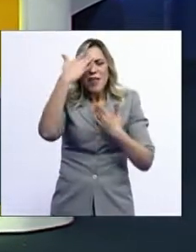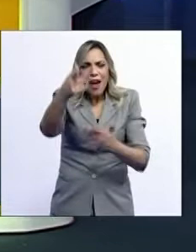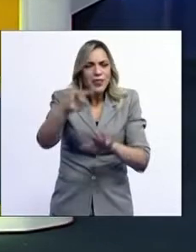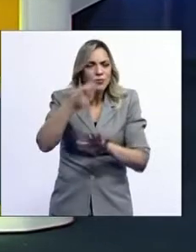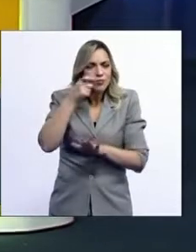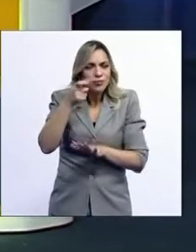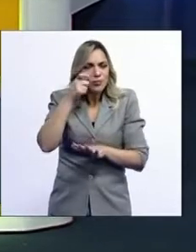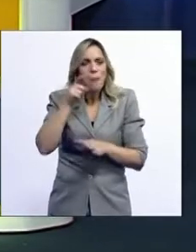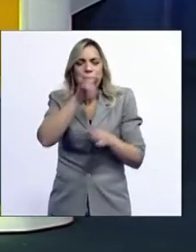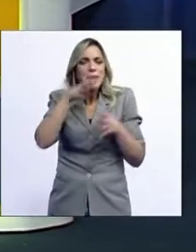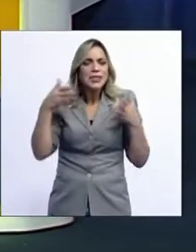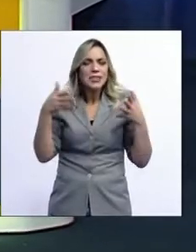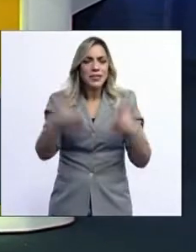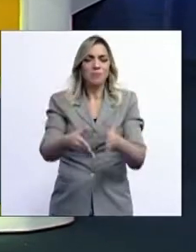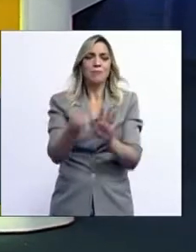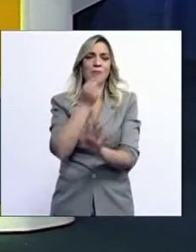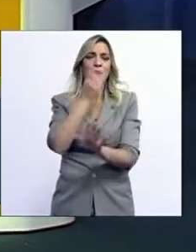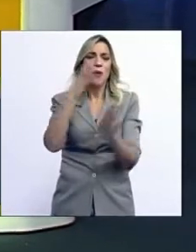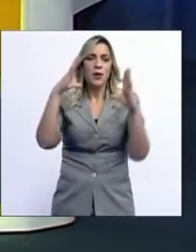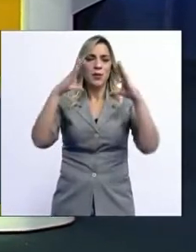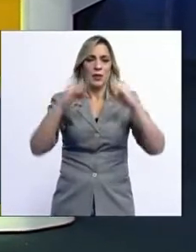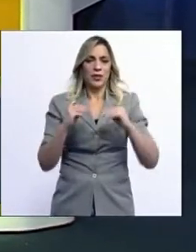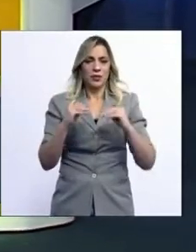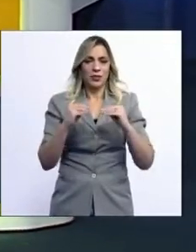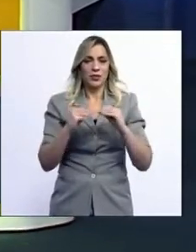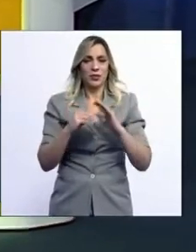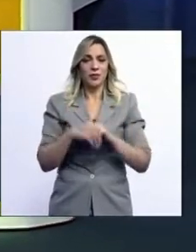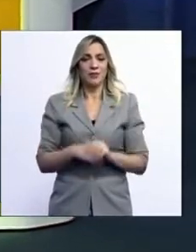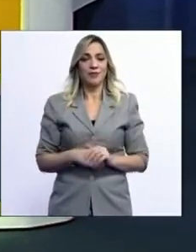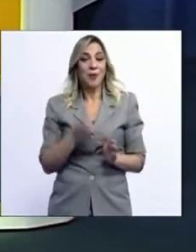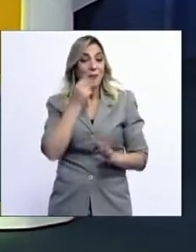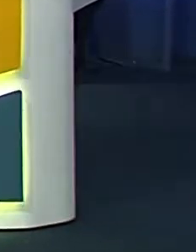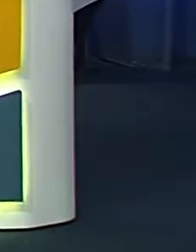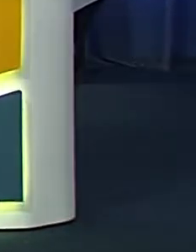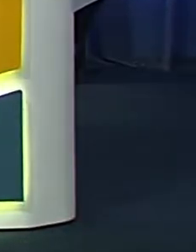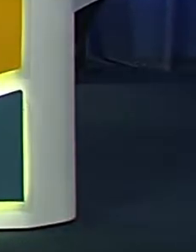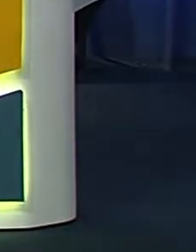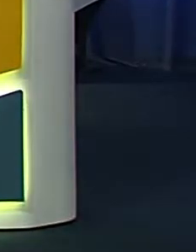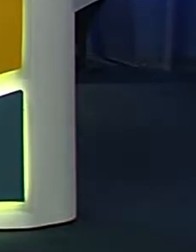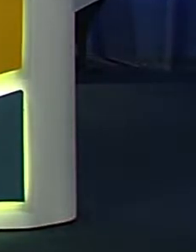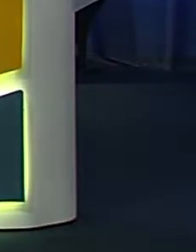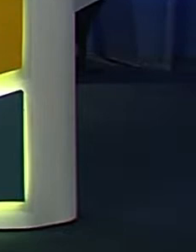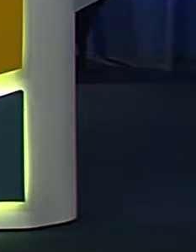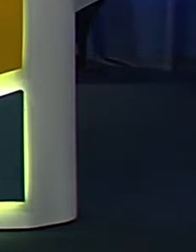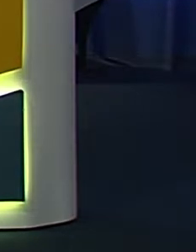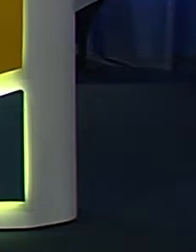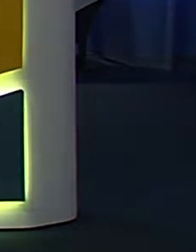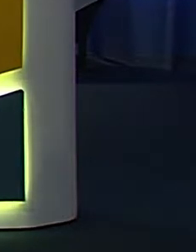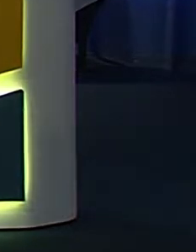audiência, pela sua participação, uma boa noite e um bom voto.